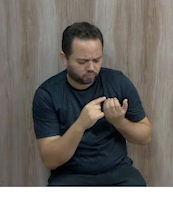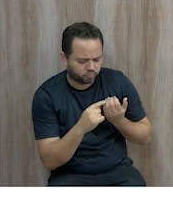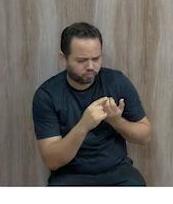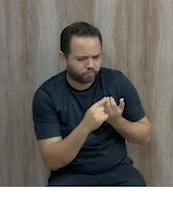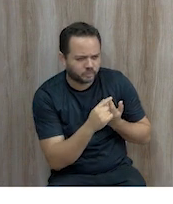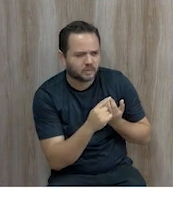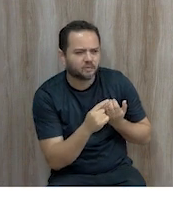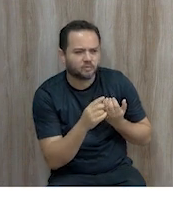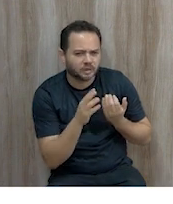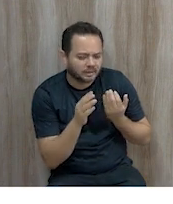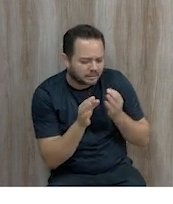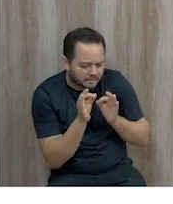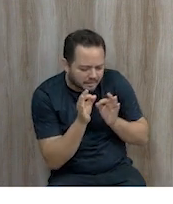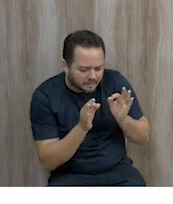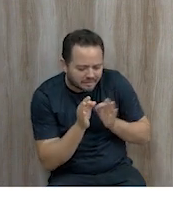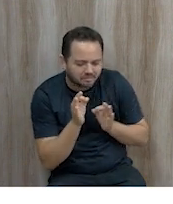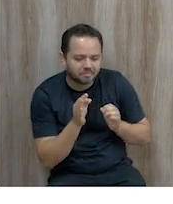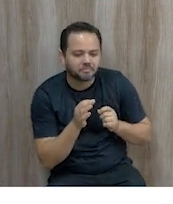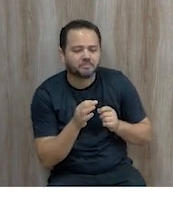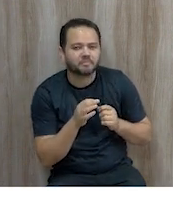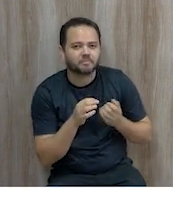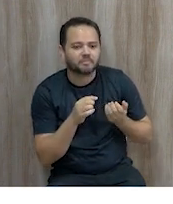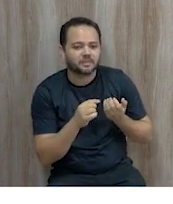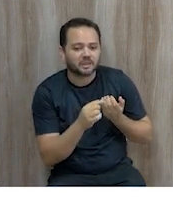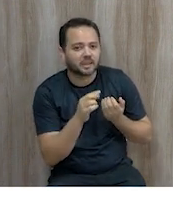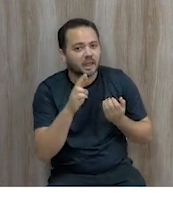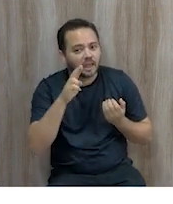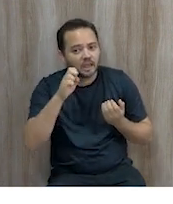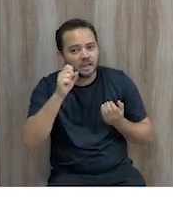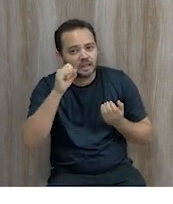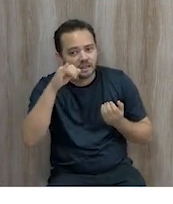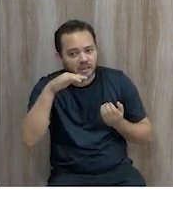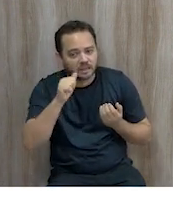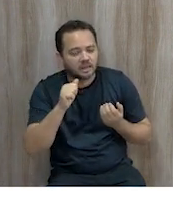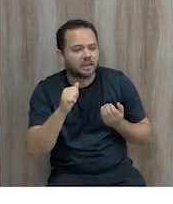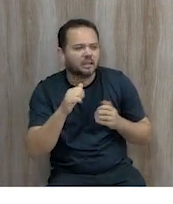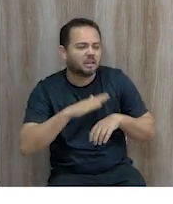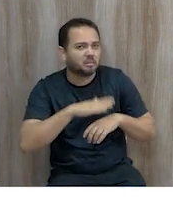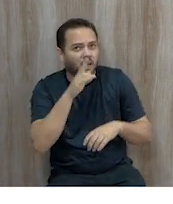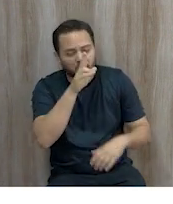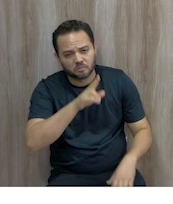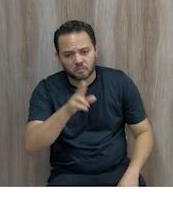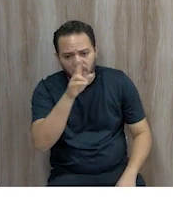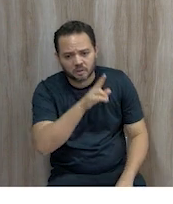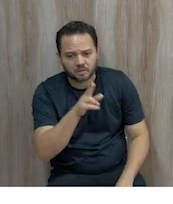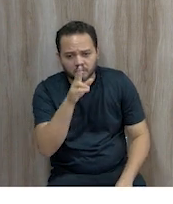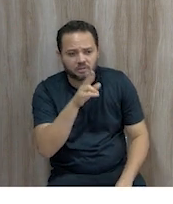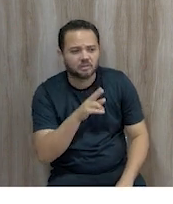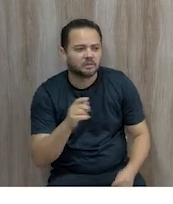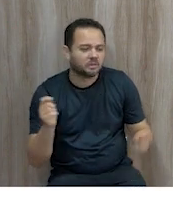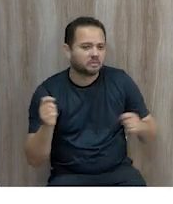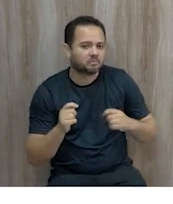dessas lesões, essa restauração, por exemplo, em resina composta, que é o mais utilizado, a gente se baseie pela